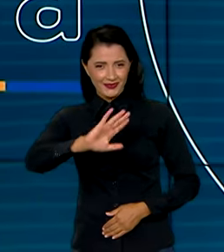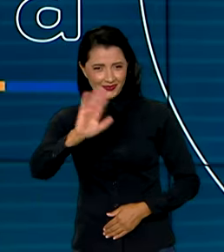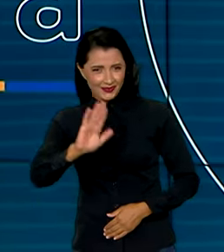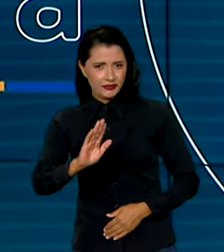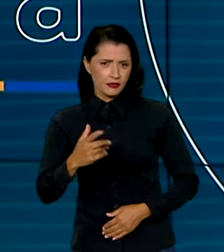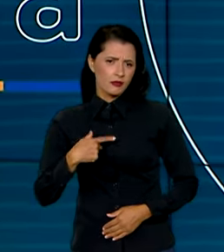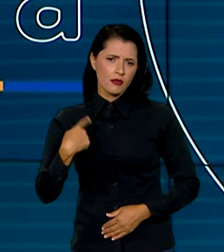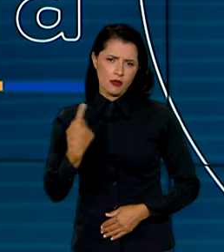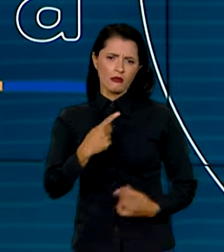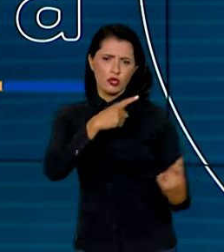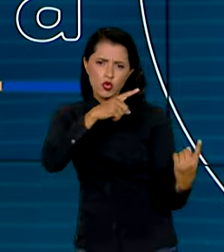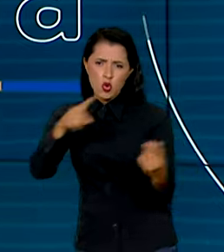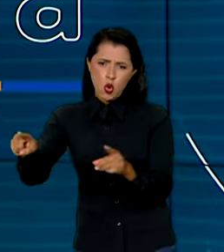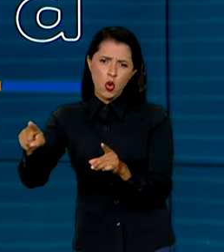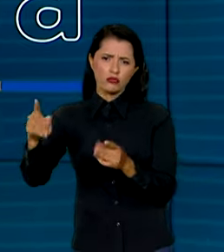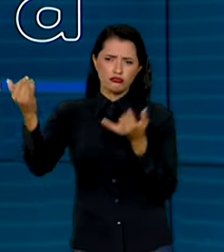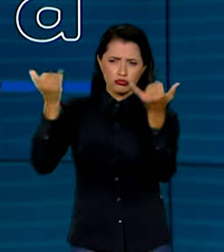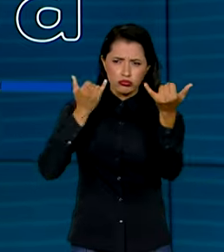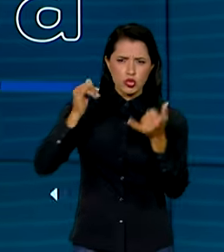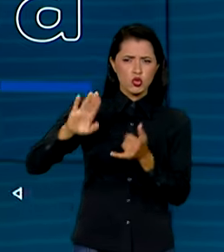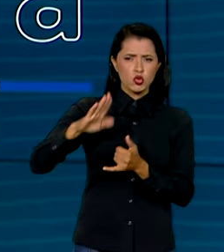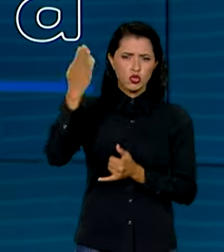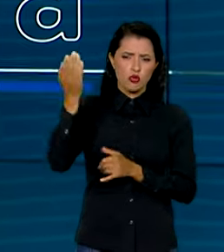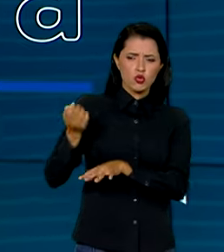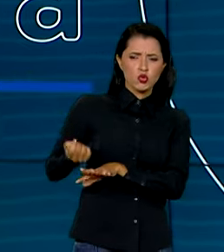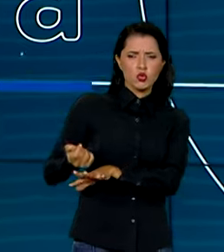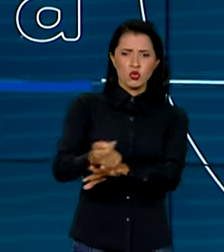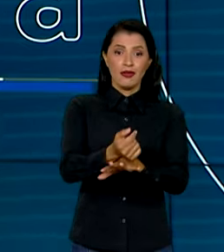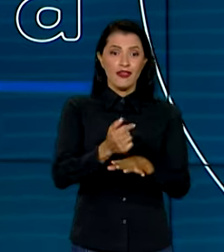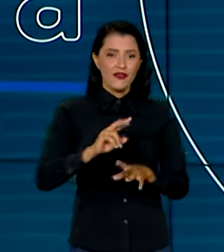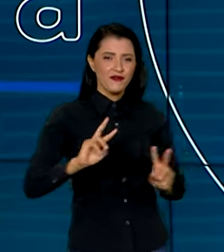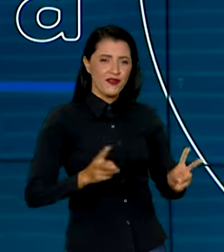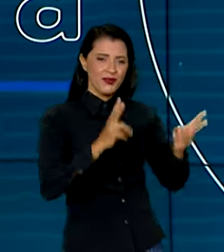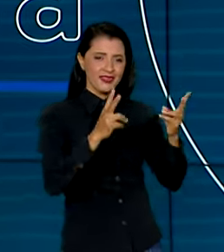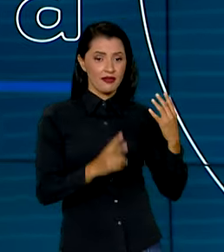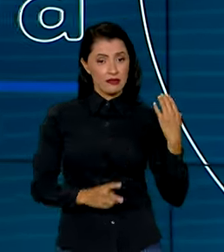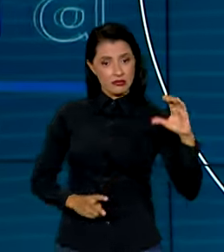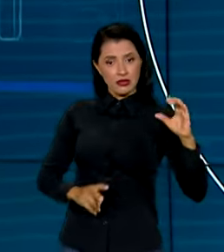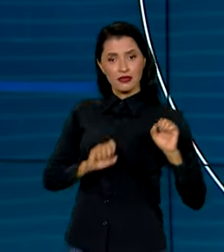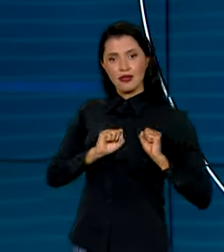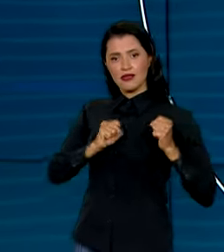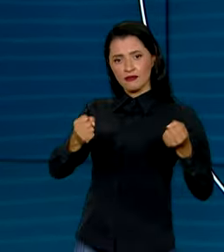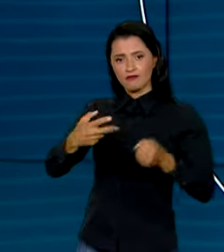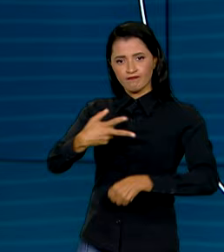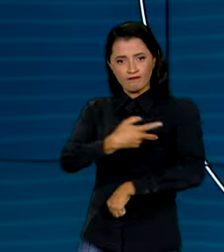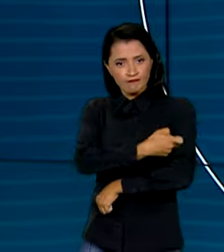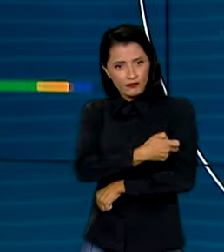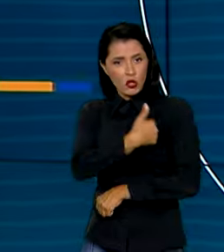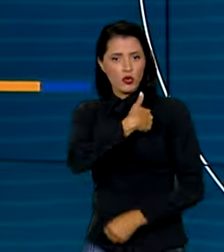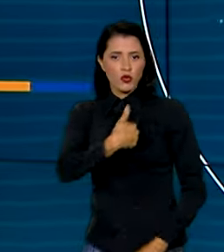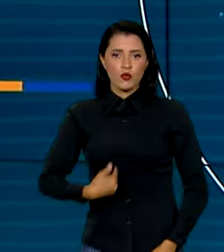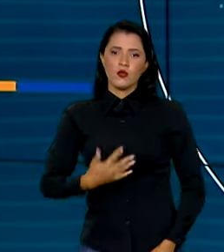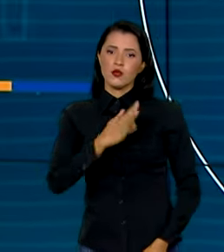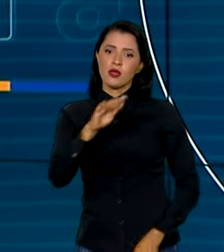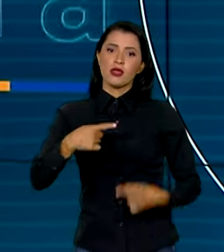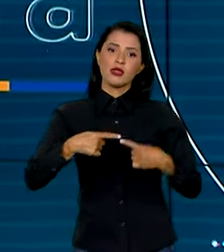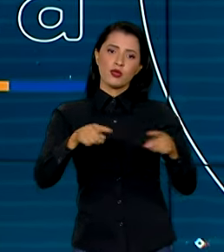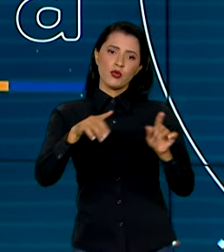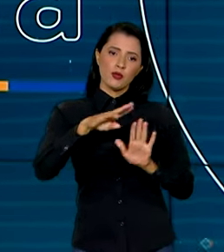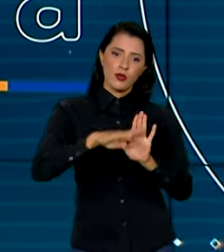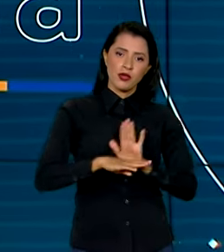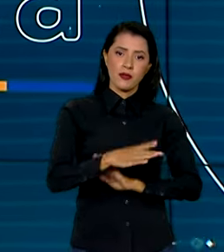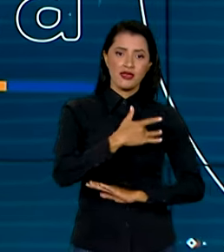Olá! Para enfrentar a desinformação, valorizar a ciência e defender a vacinação, o governo federal lançou o